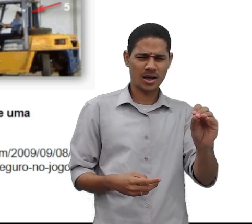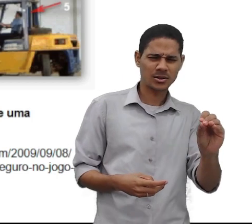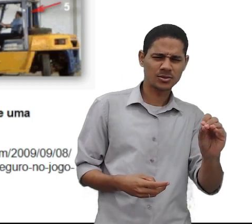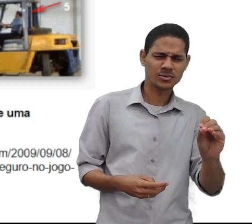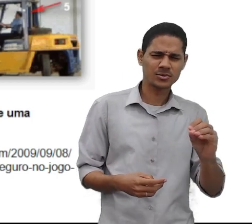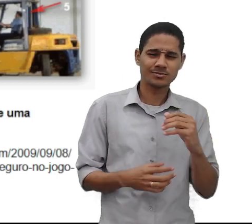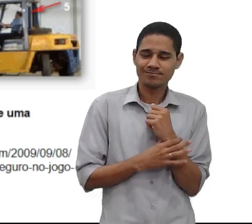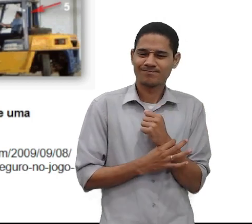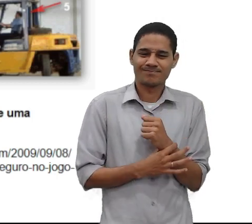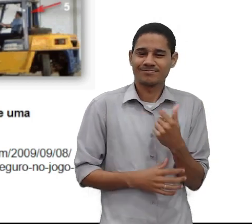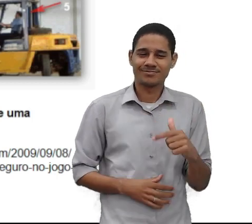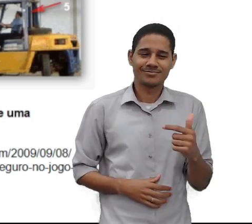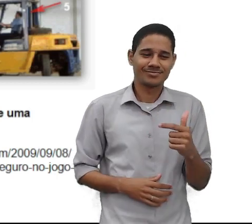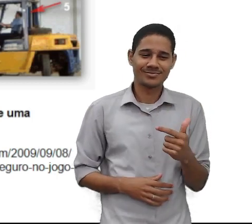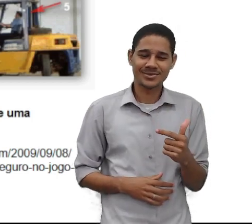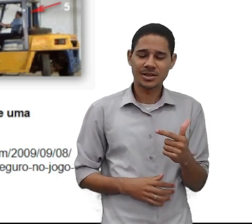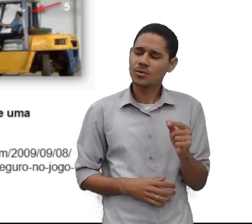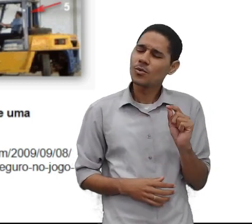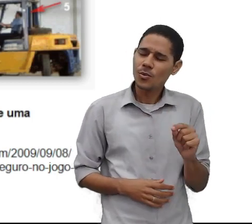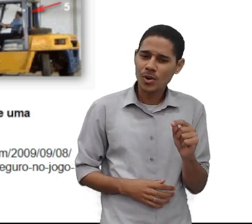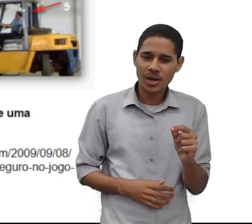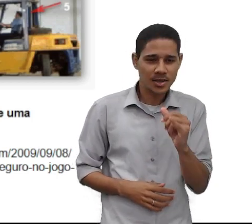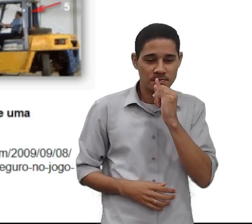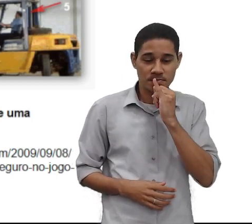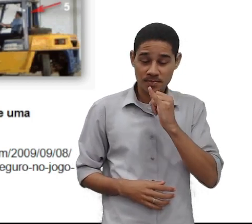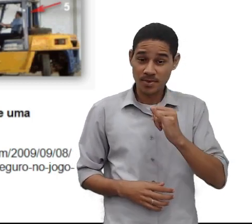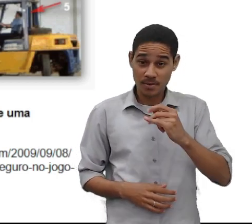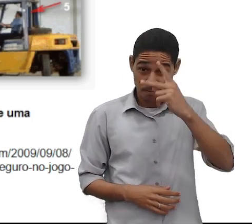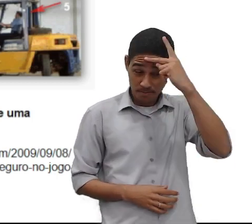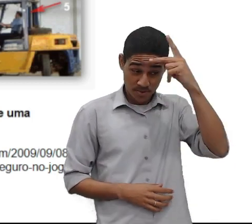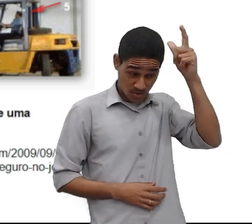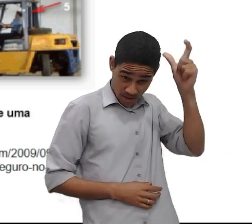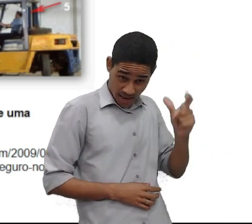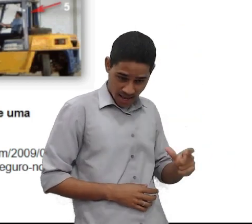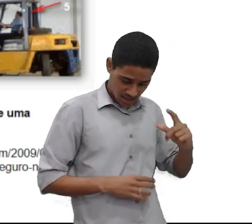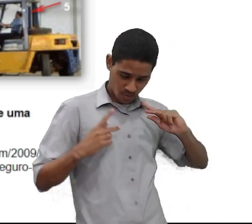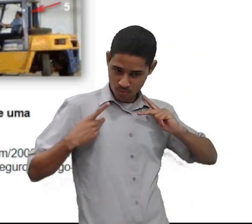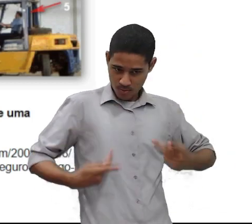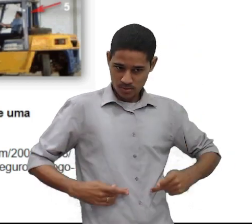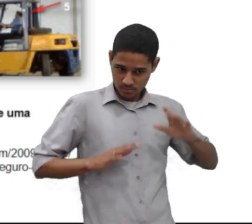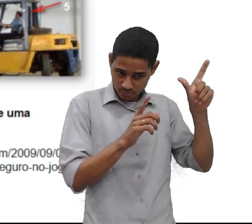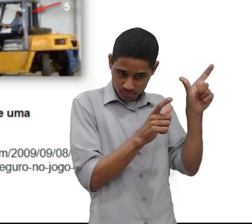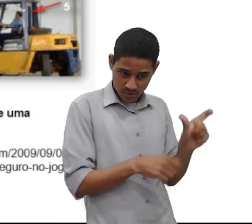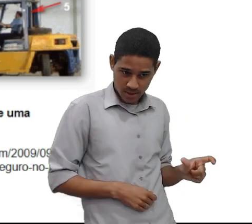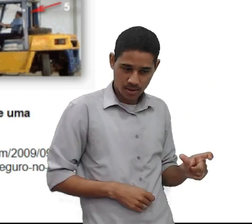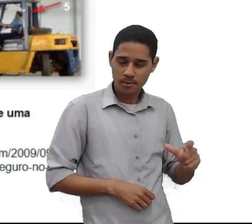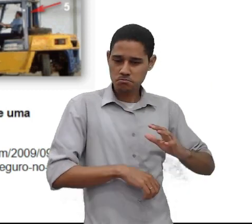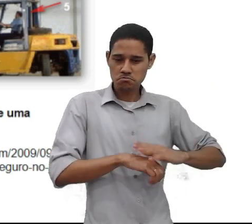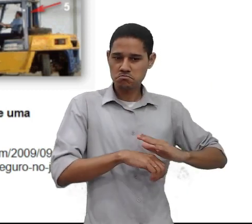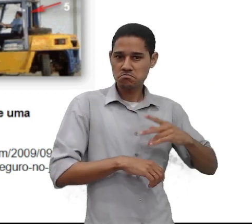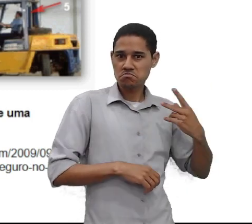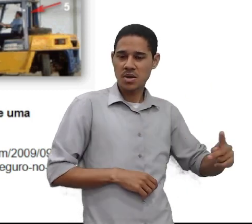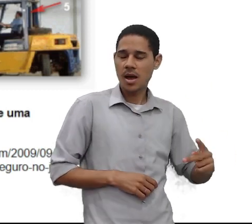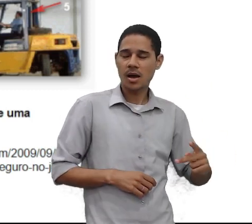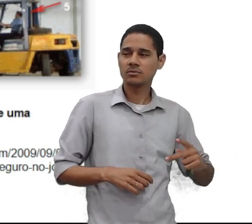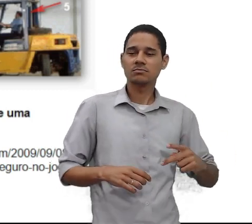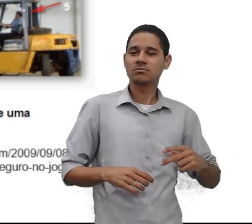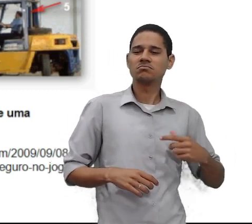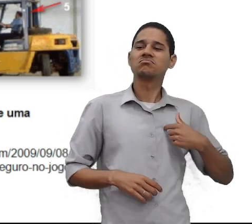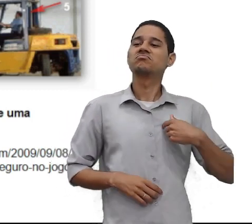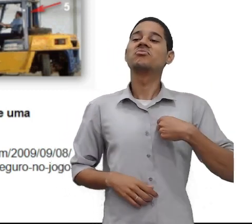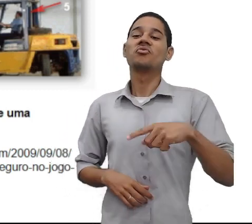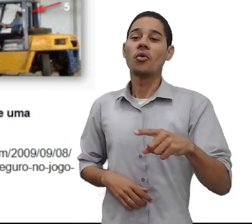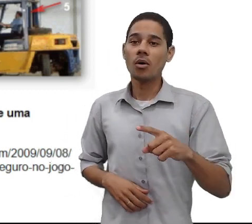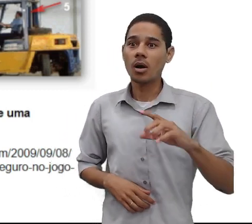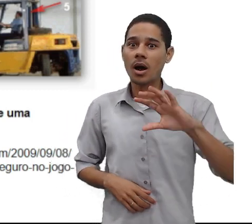é comumente usado para descrever um comportamento humano que pode colocar a si mesmo ou a outros em risco